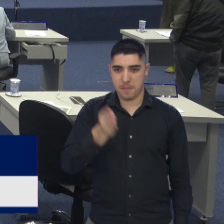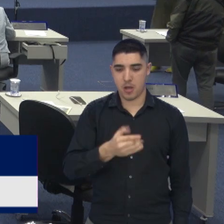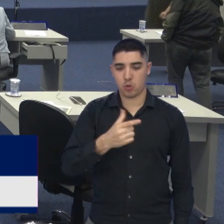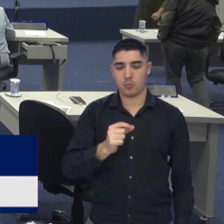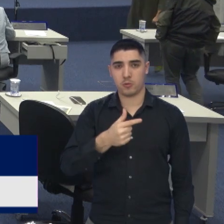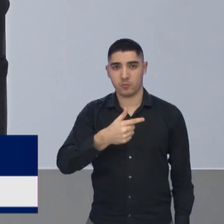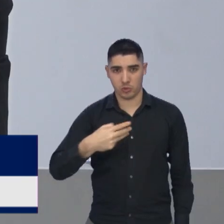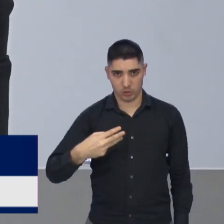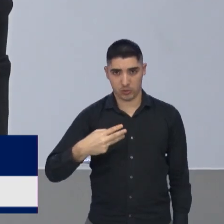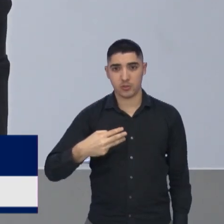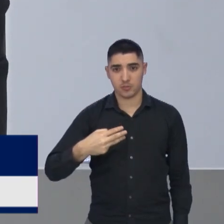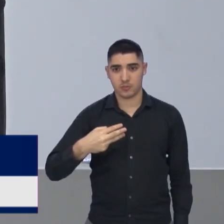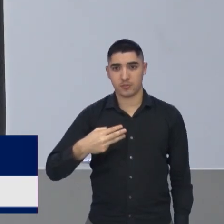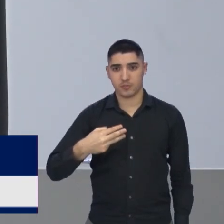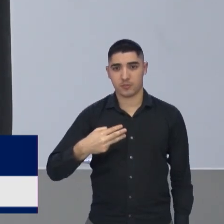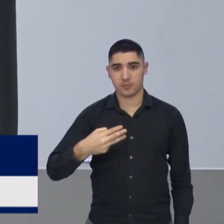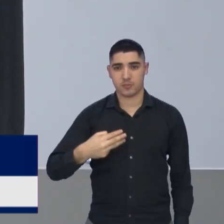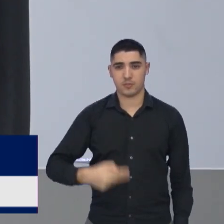10731/2023.